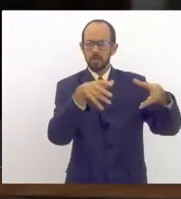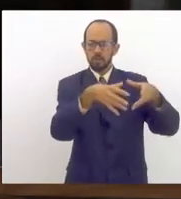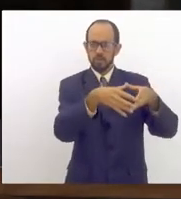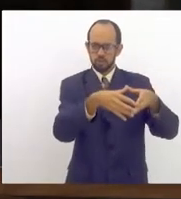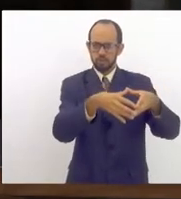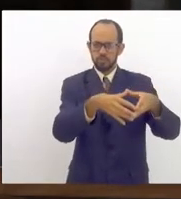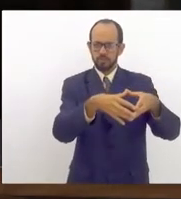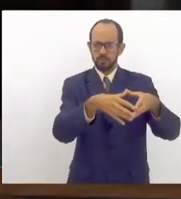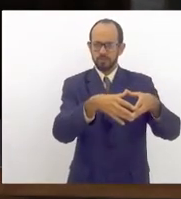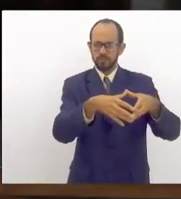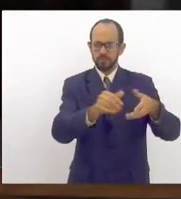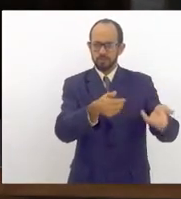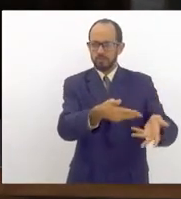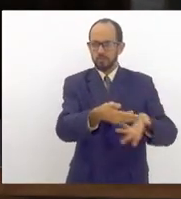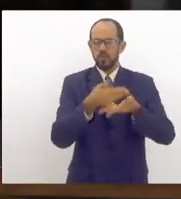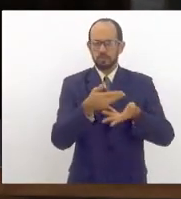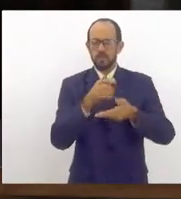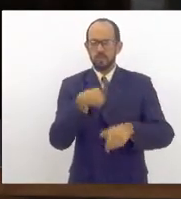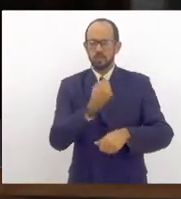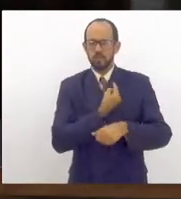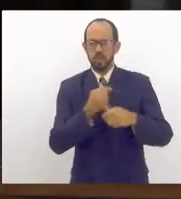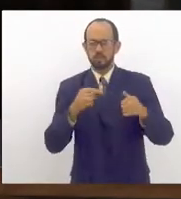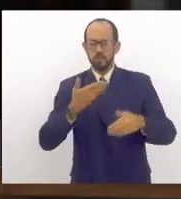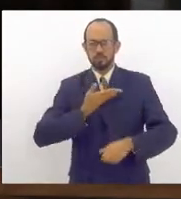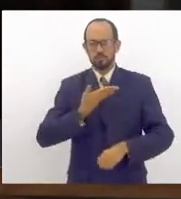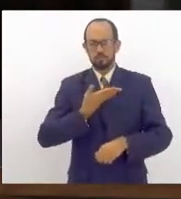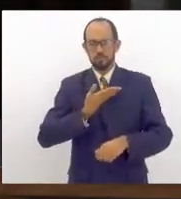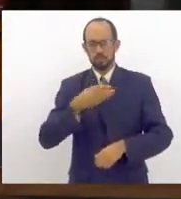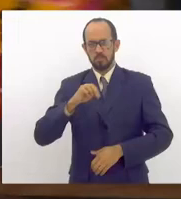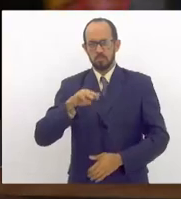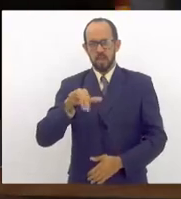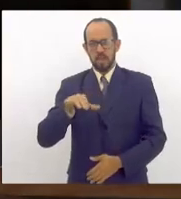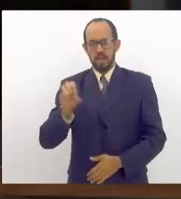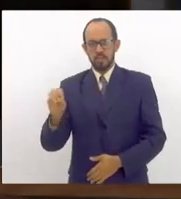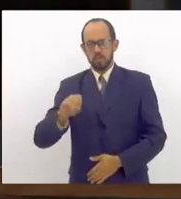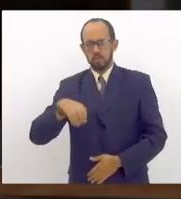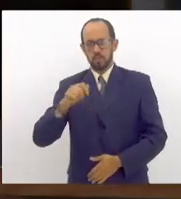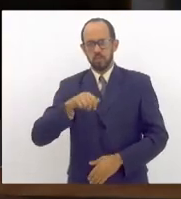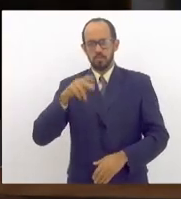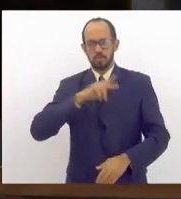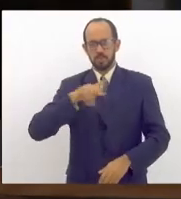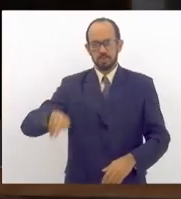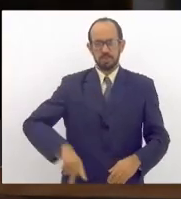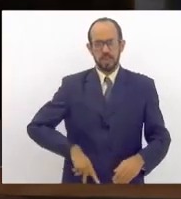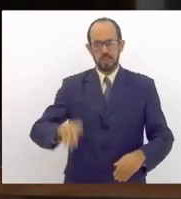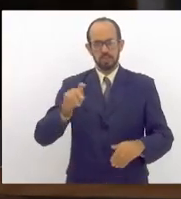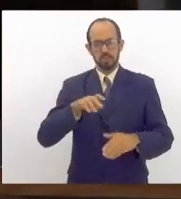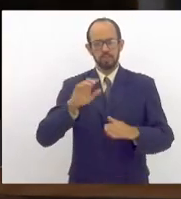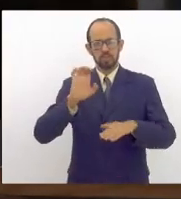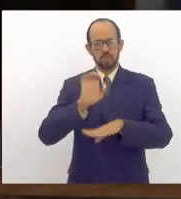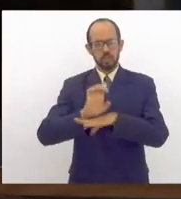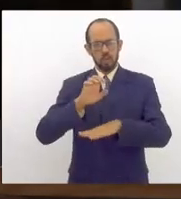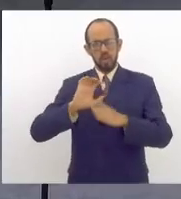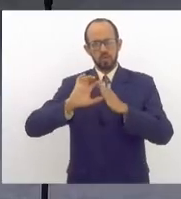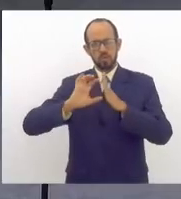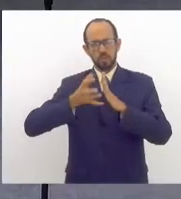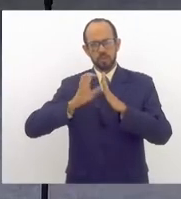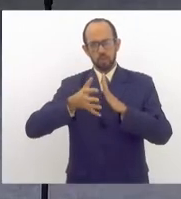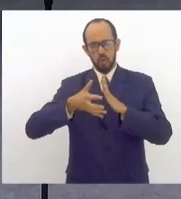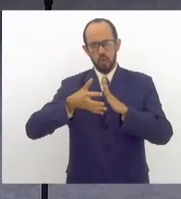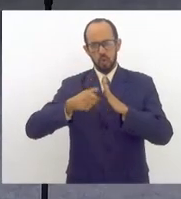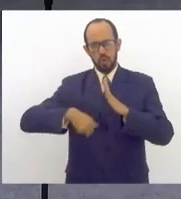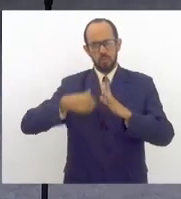convidar nosso companheiro Mário Barreto Presidente Estadual do PSOL para fazer uma saudação